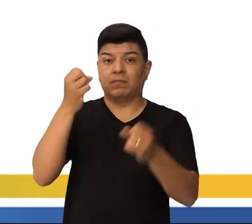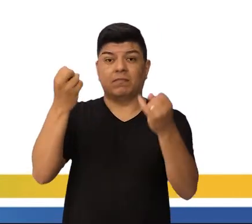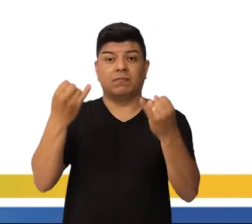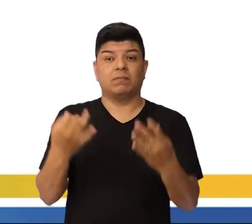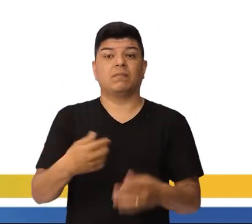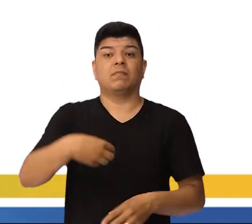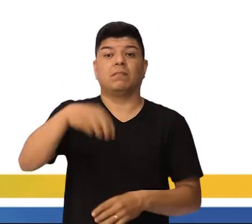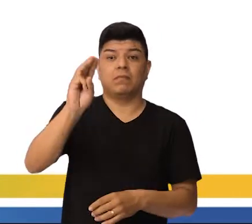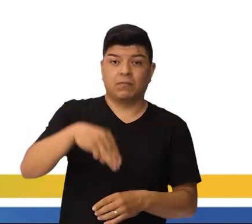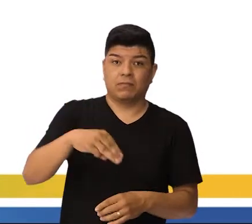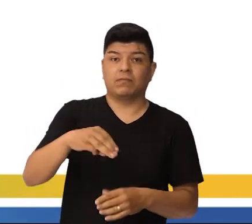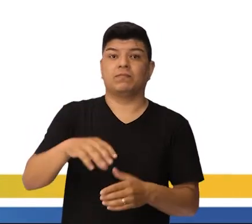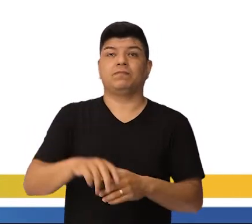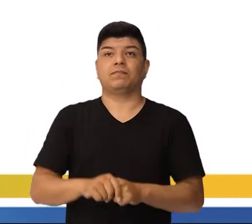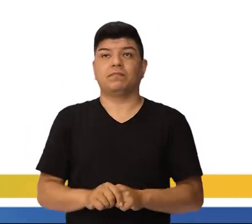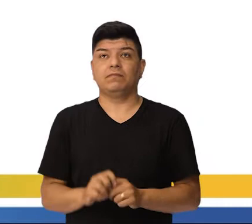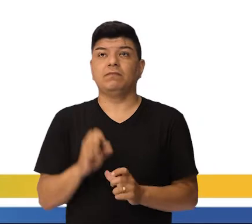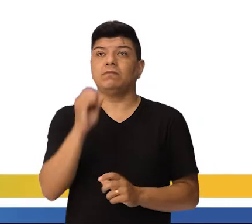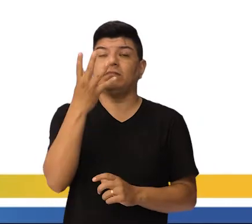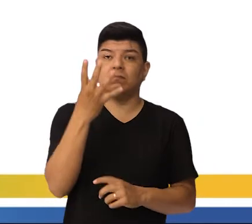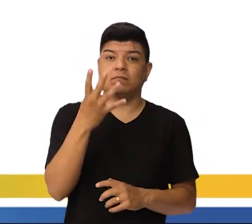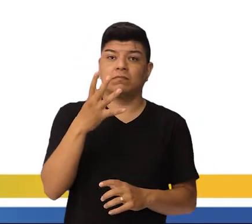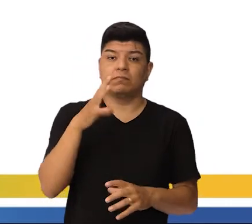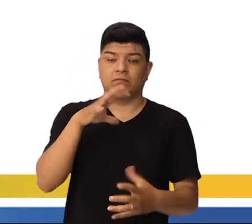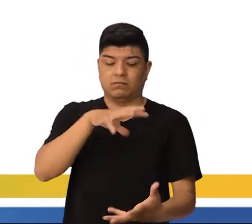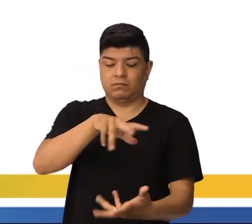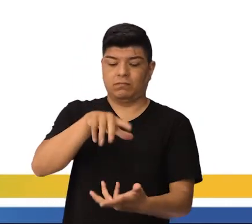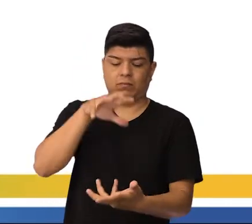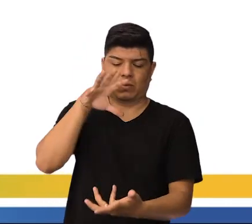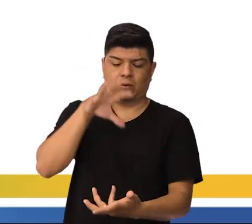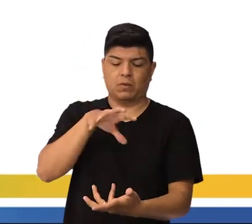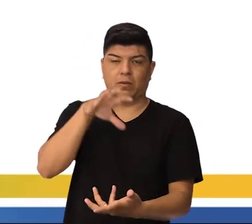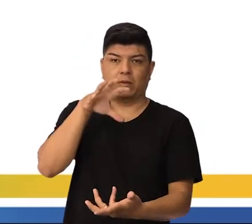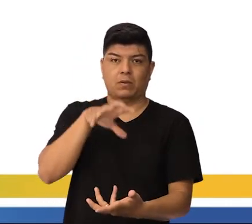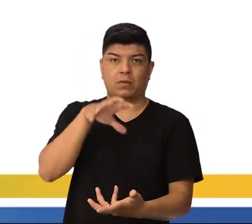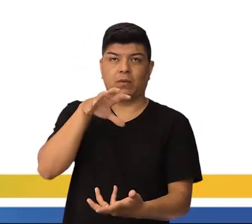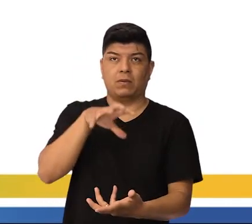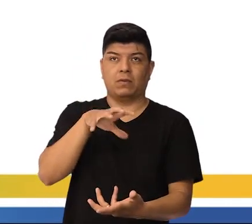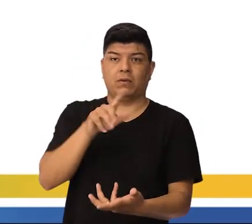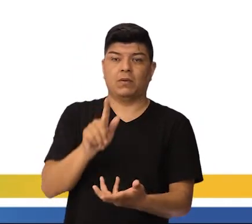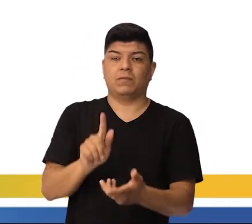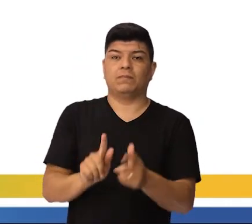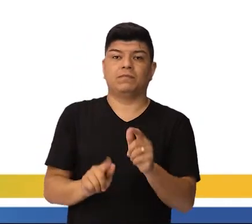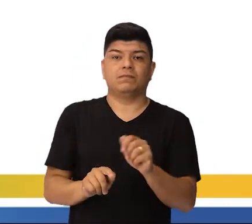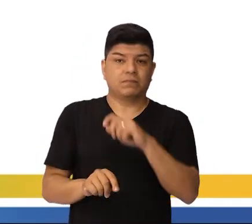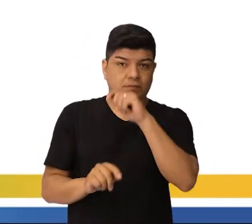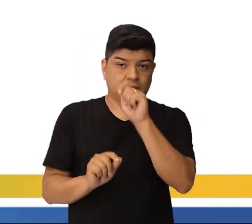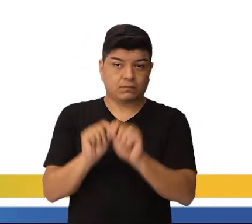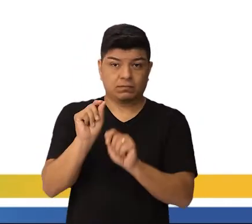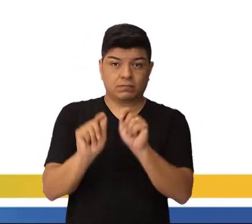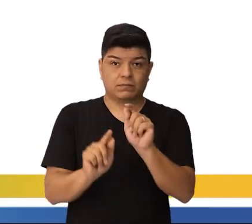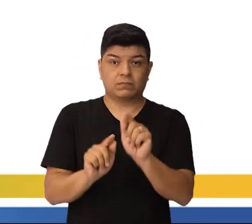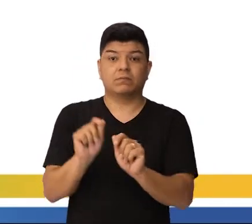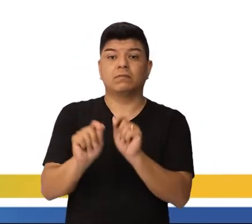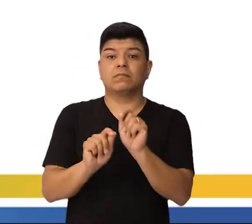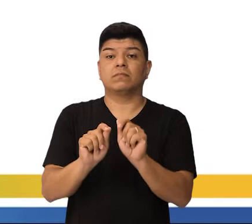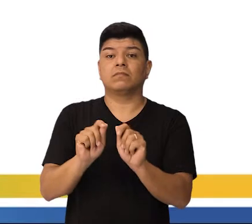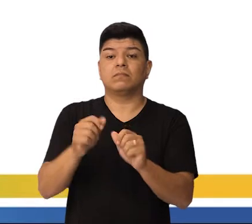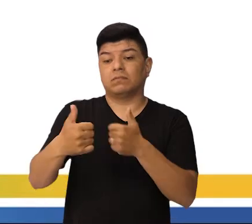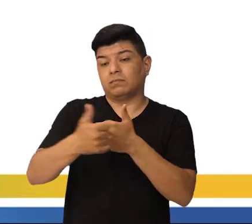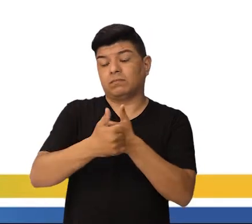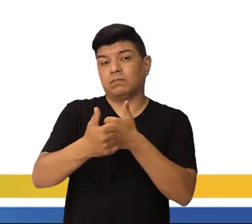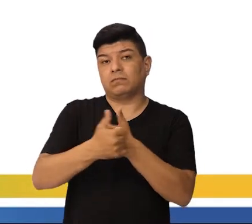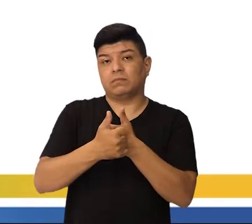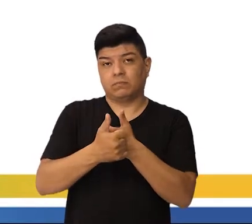então? Isso ocorre porque a força da gravidade mantém a maior parte do ar próxima à superfície. Então,